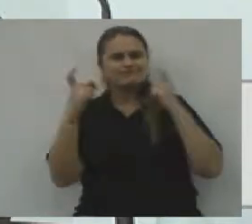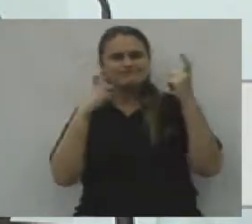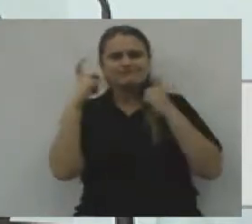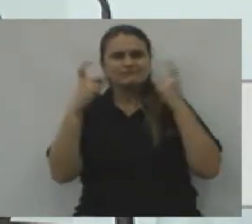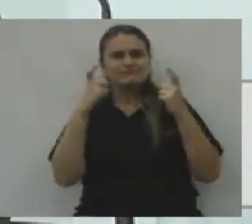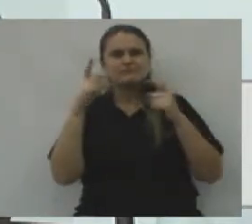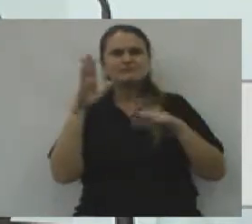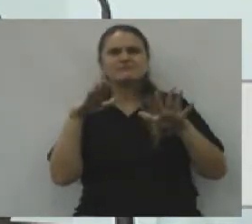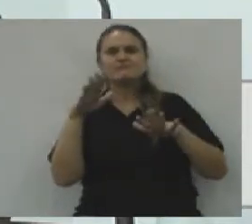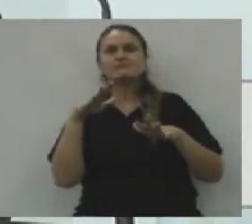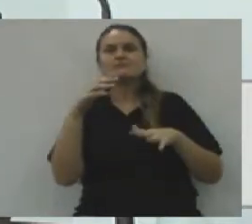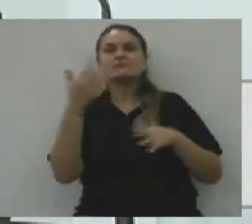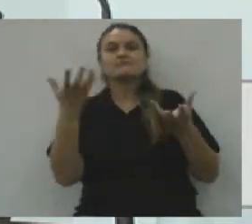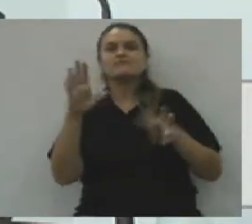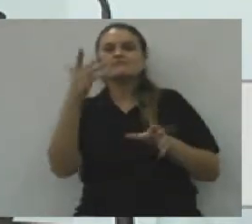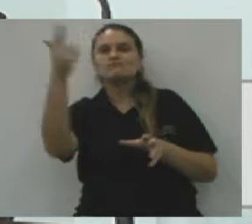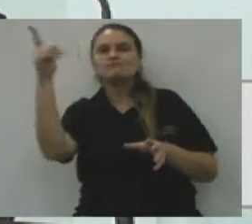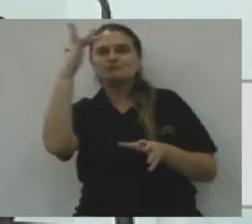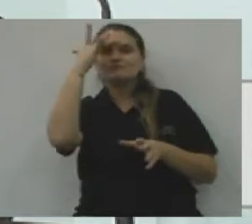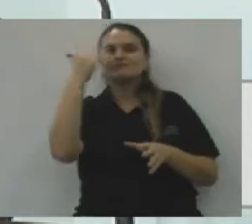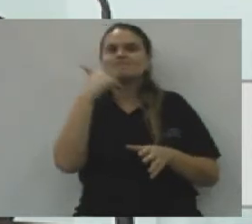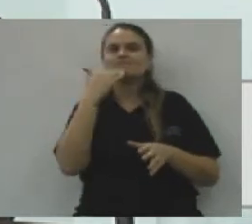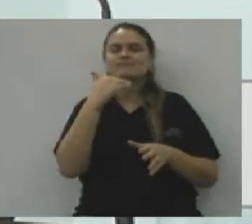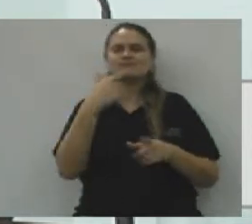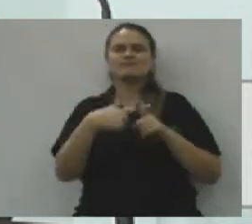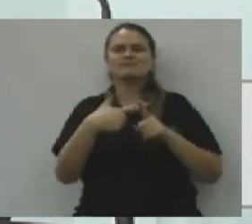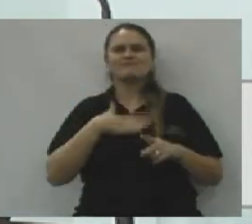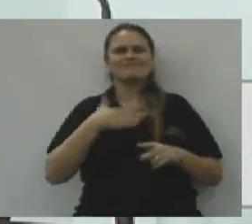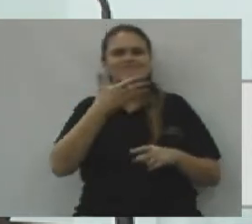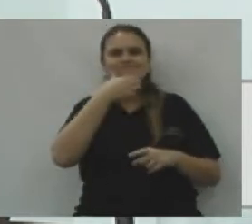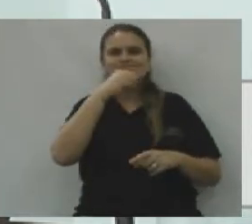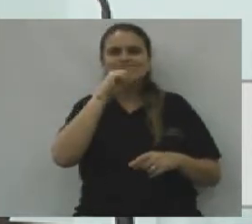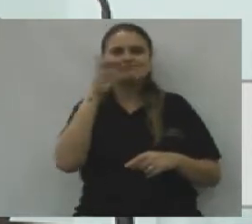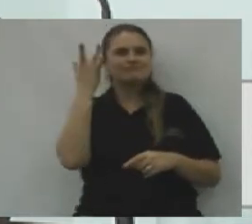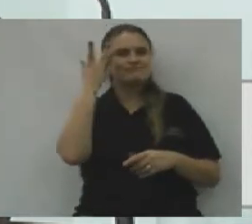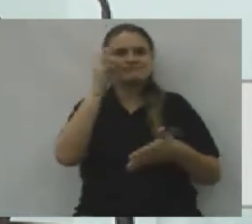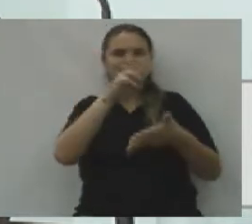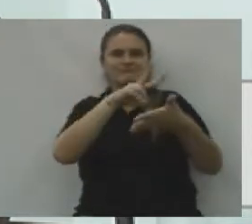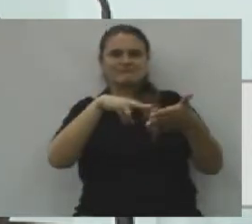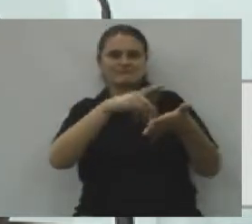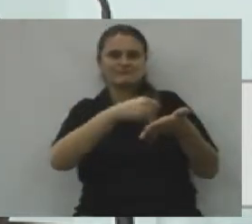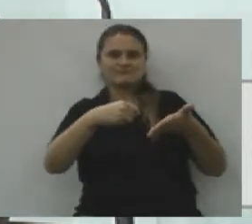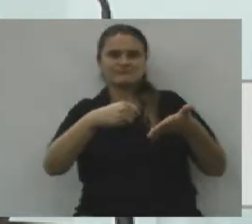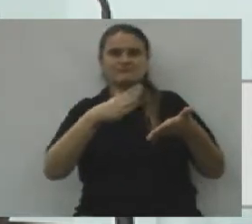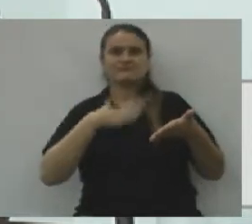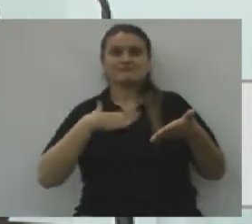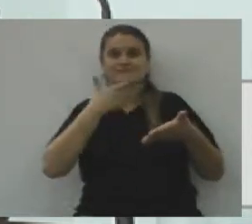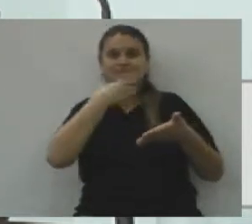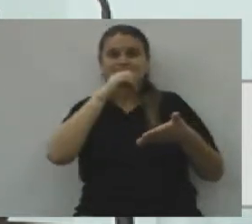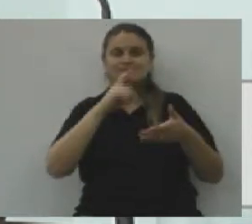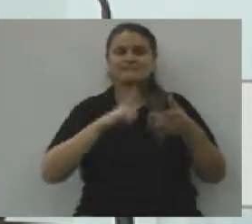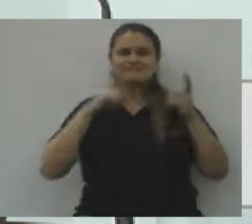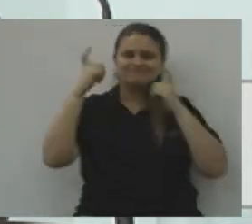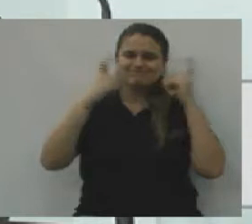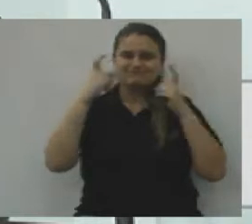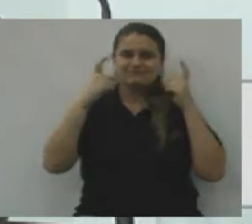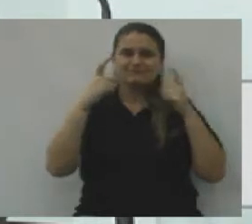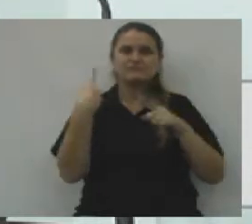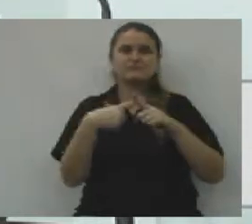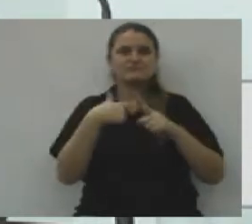ninguém percebesse que ele não sabia ler e escrever. Por isso a preocupação dele e da minha mãe, que no segundo